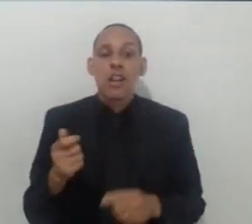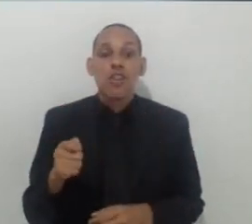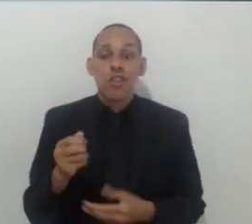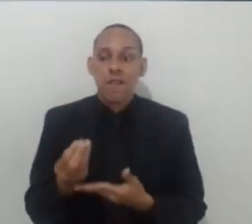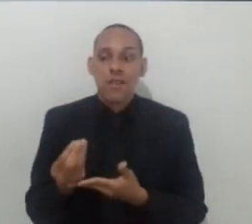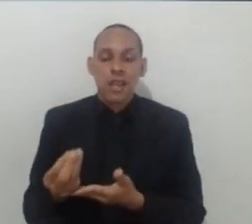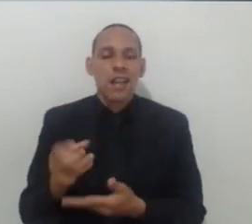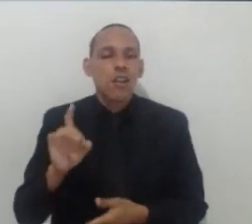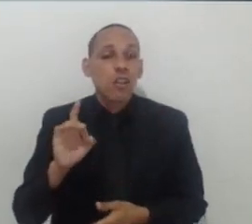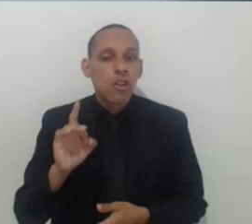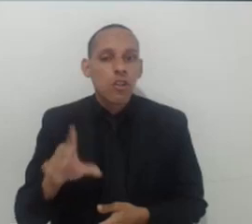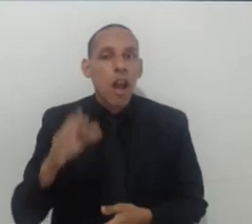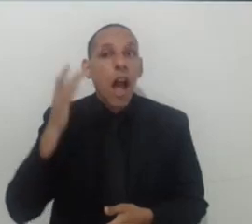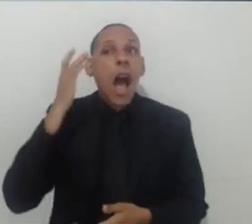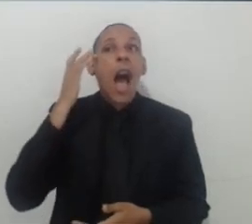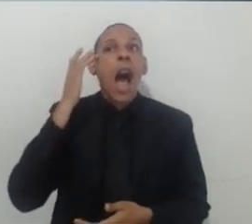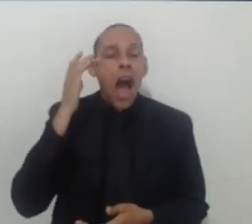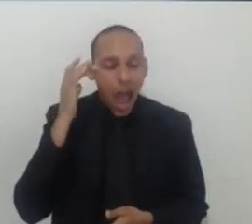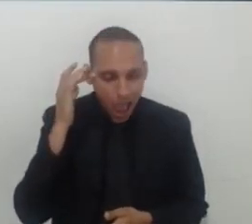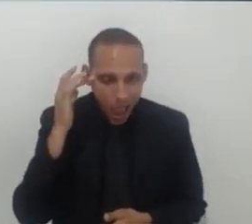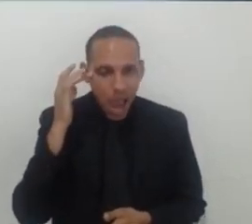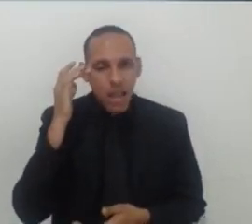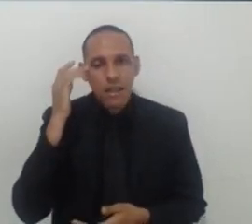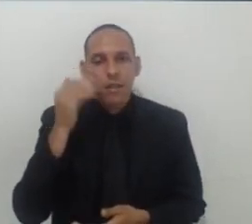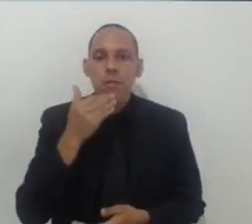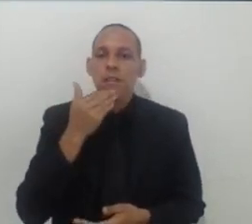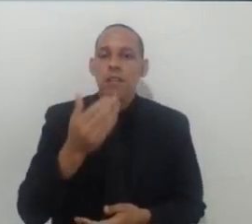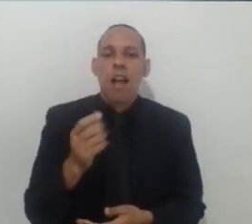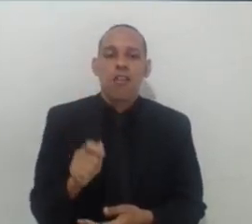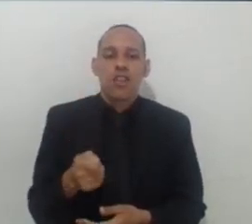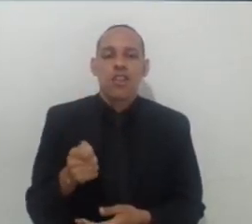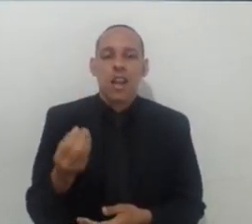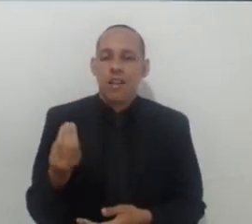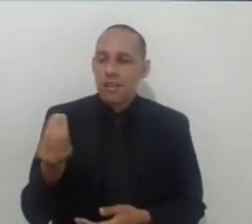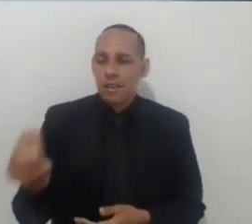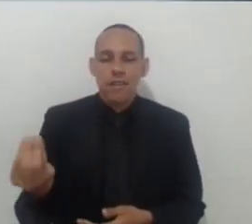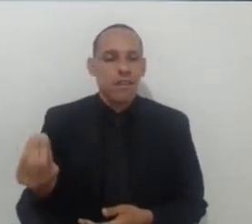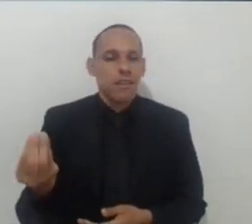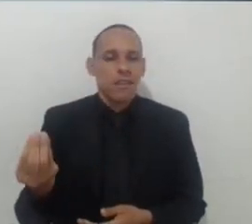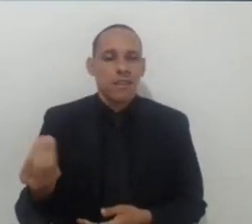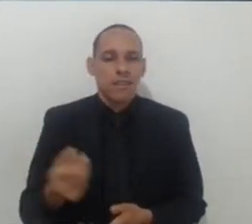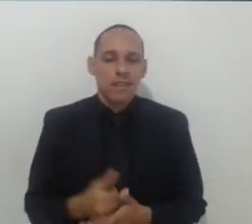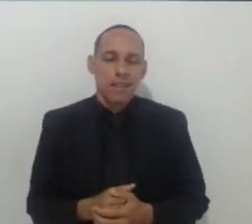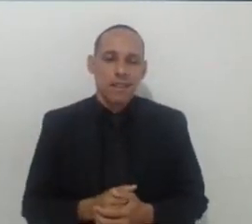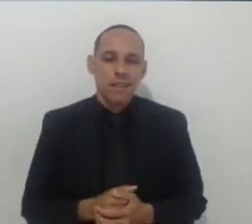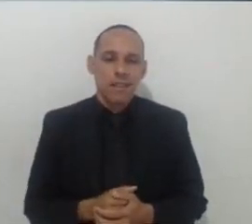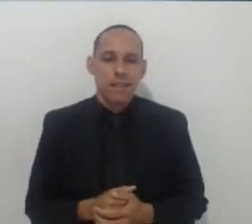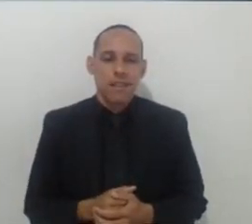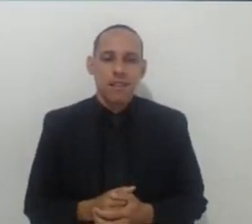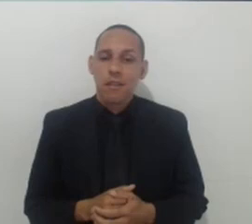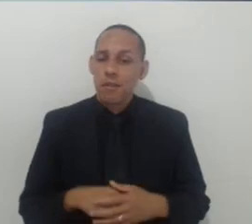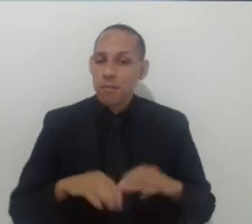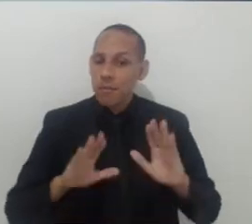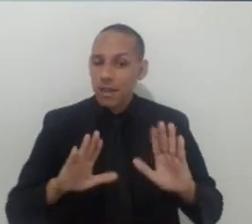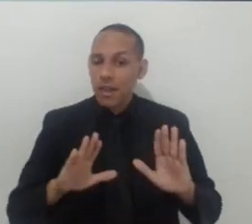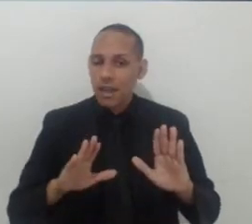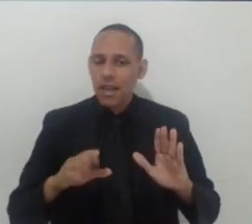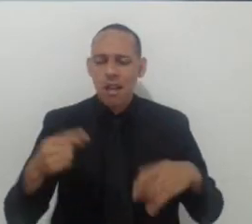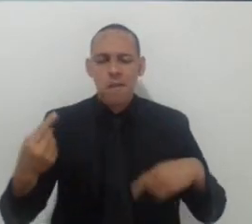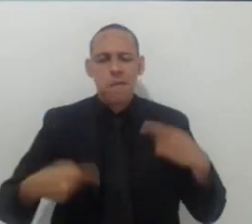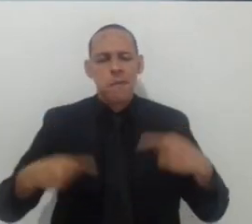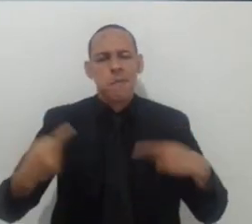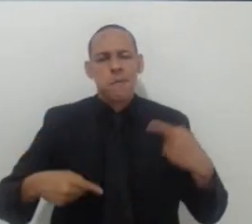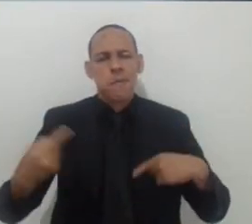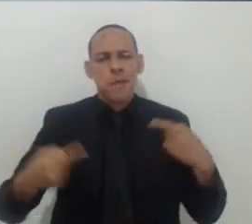supondo que com aquela petição as chaves foram entregues. Mas essa discussão sobre